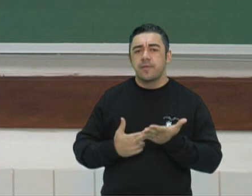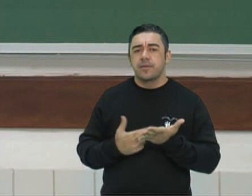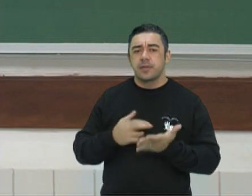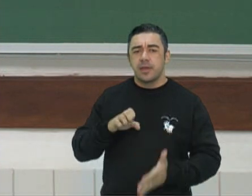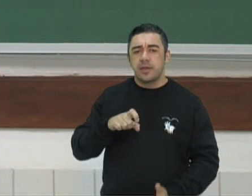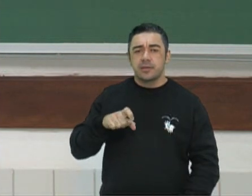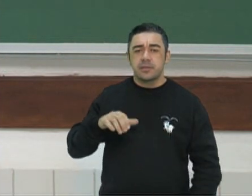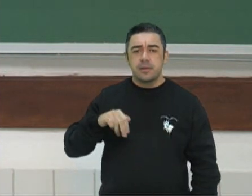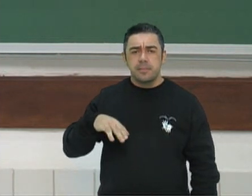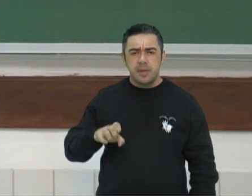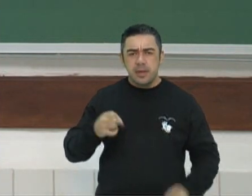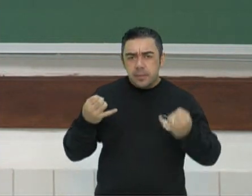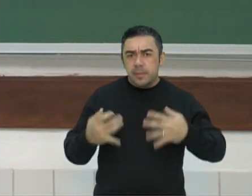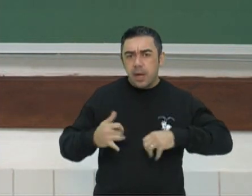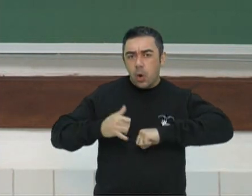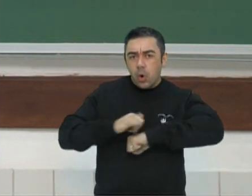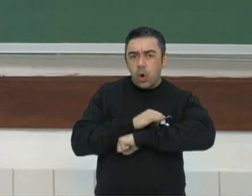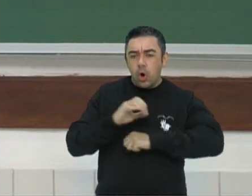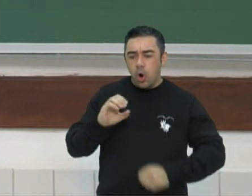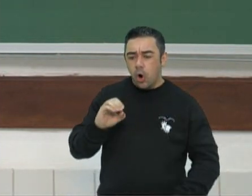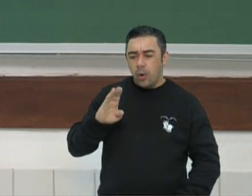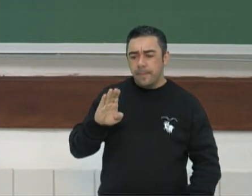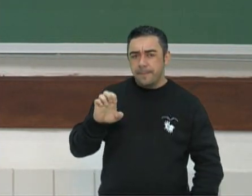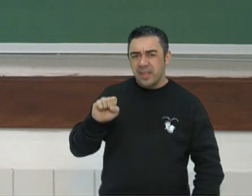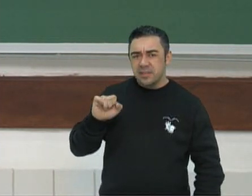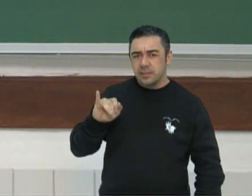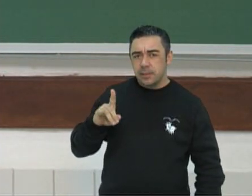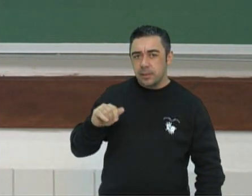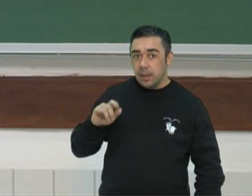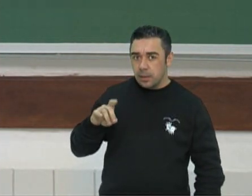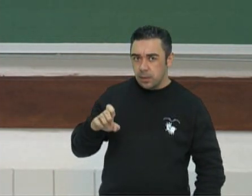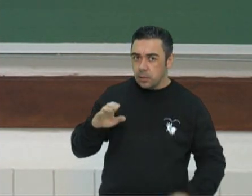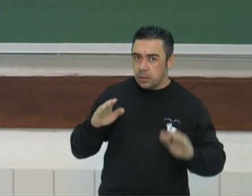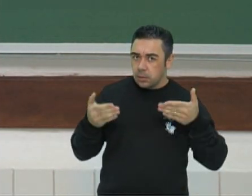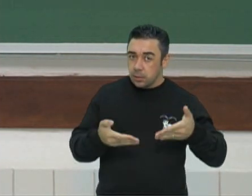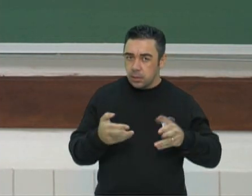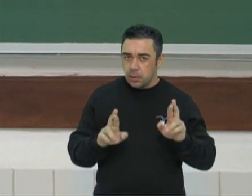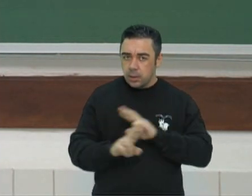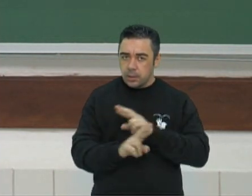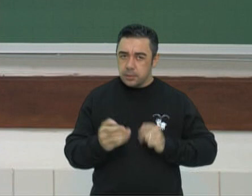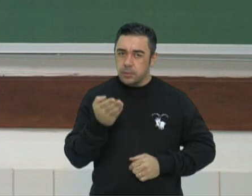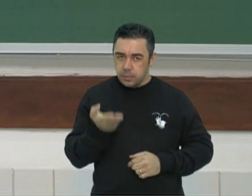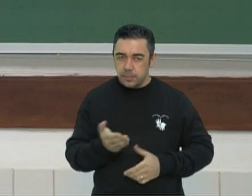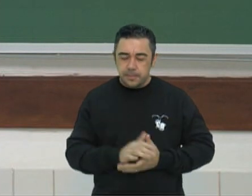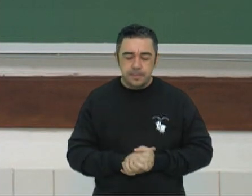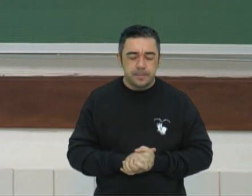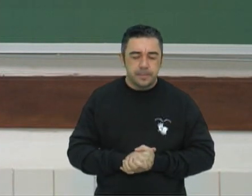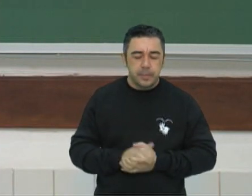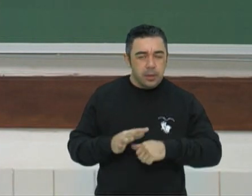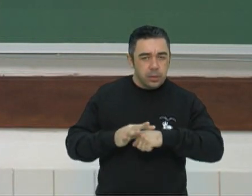sobre obesidade, que tem relação direta aí com o tecido que a gente vai estudar, tá? O tecido